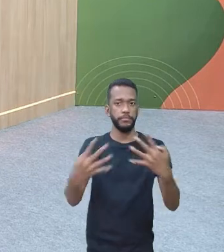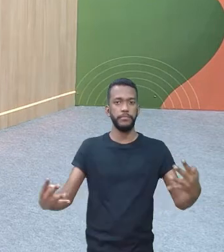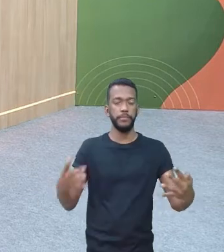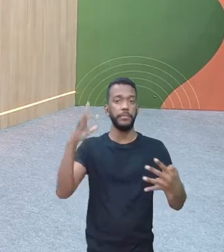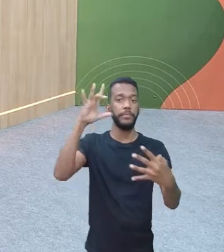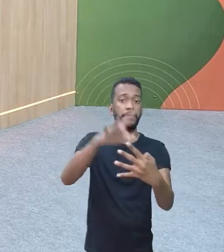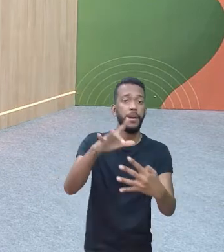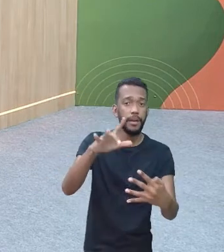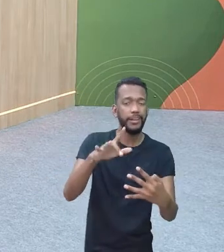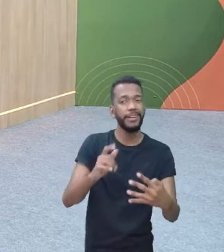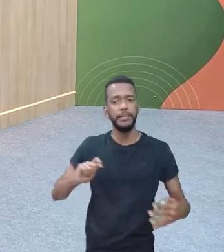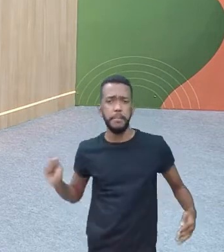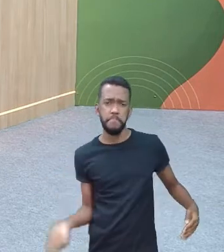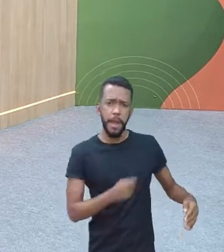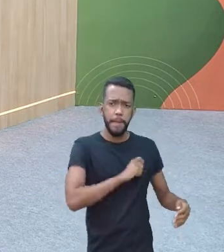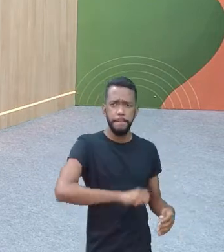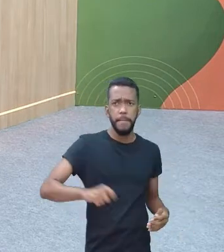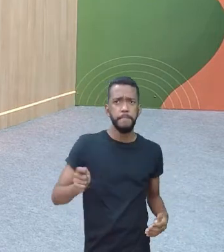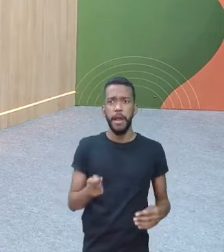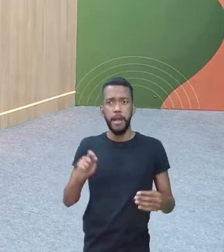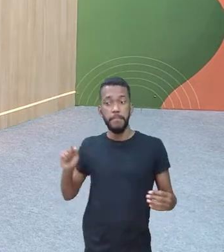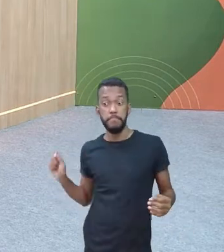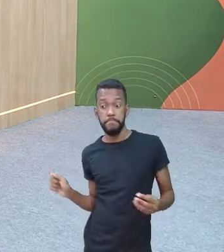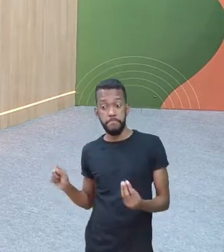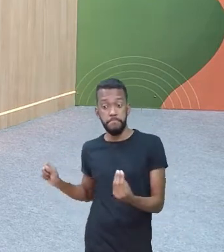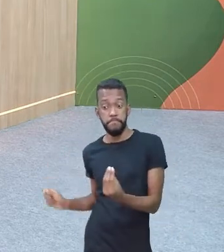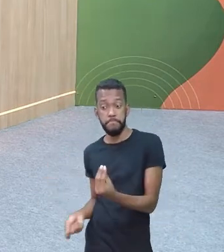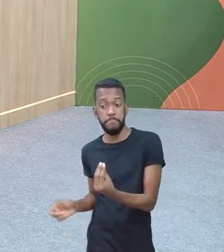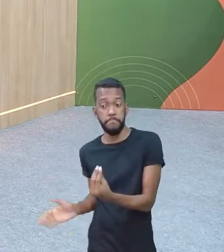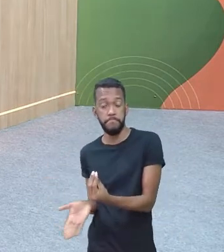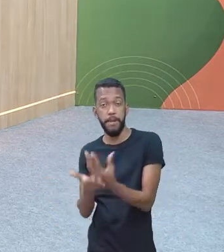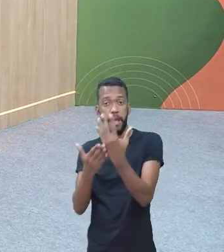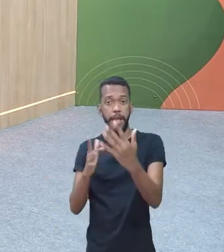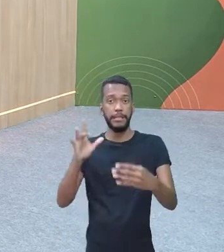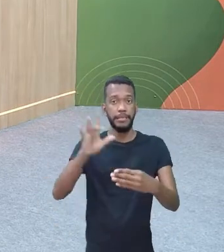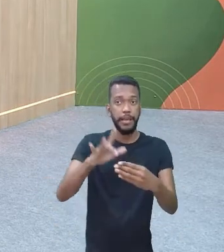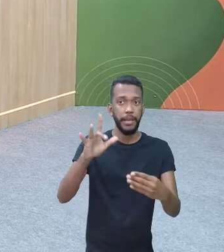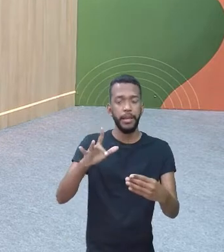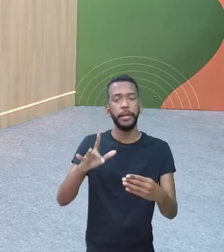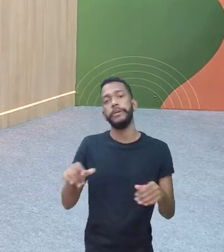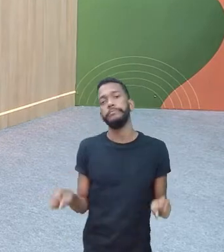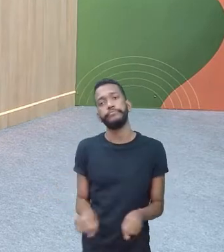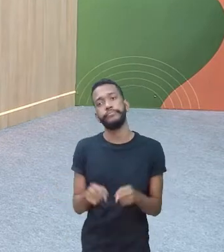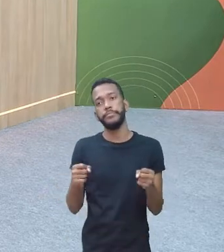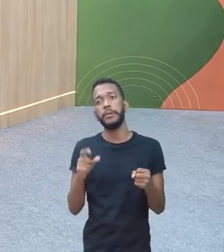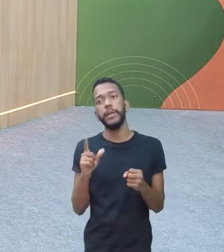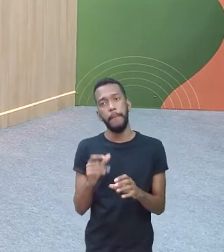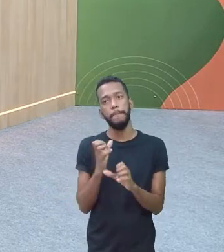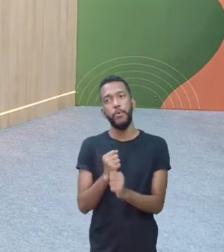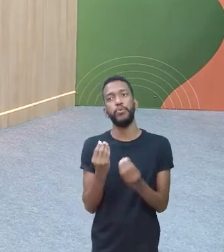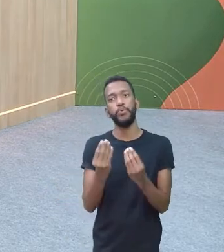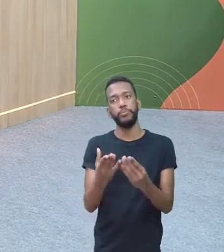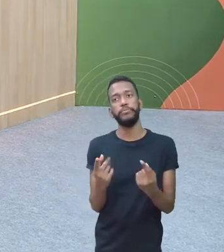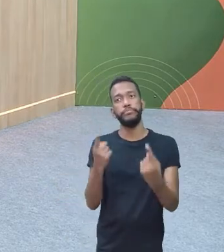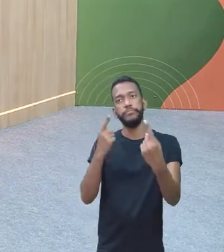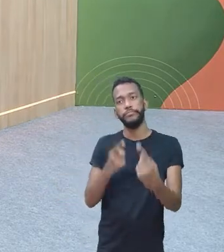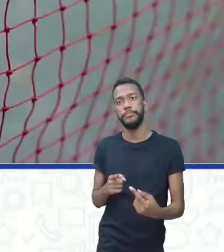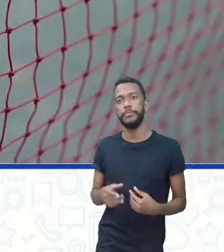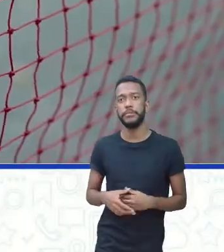rede, enquanto está rolando aí, a peteca ainda não caiu. Então, é falta. E aí é ponto para o adversário.